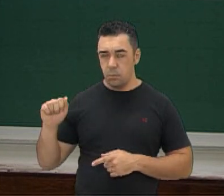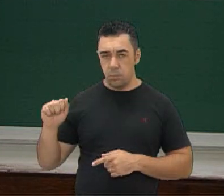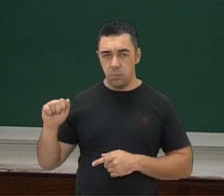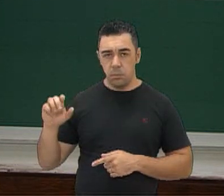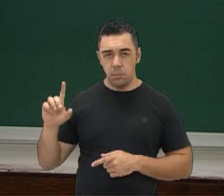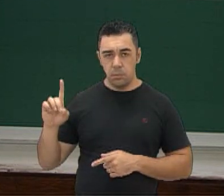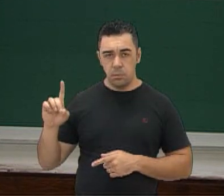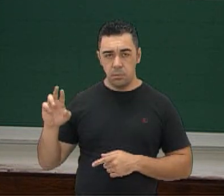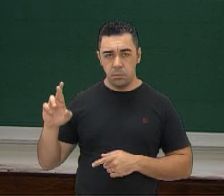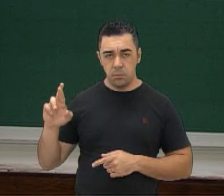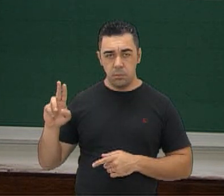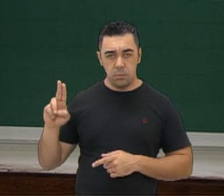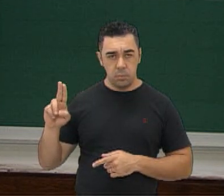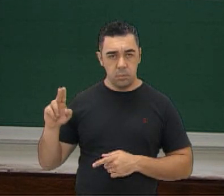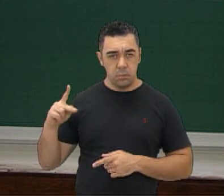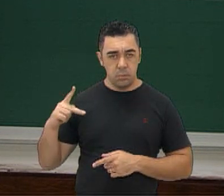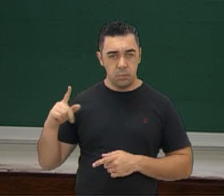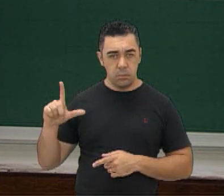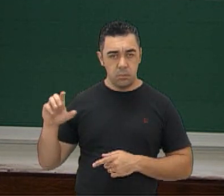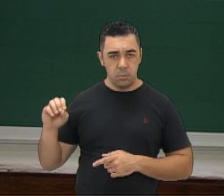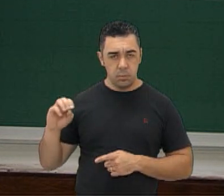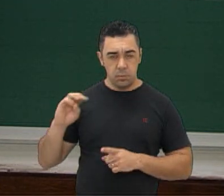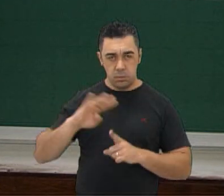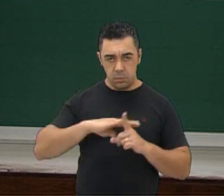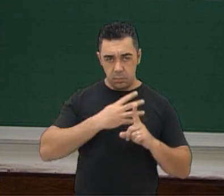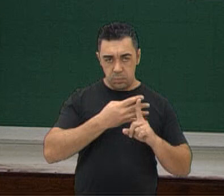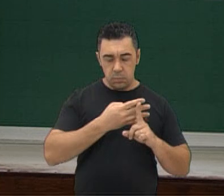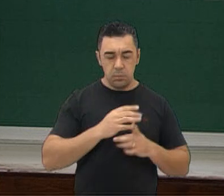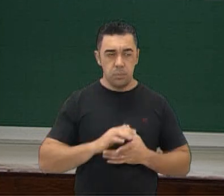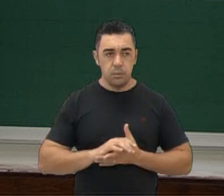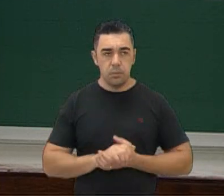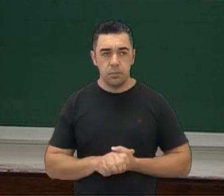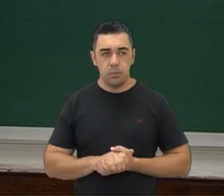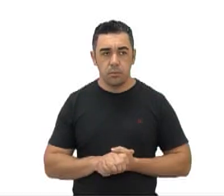pelo valor que a gente não sabe ali, pelo número.